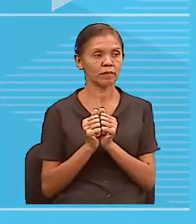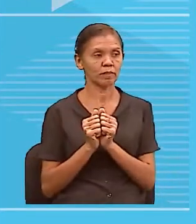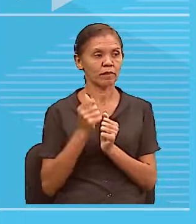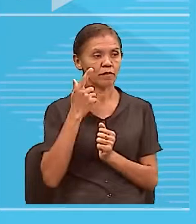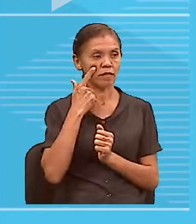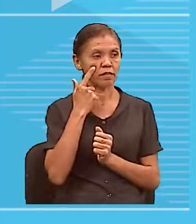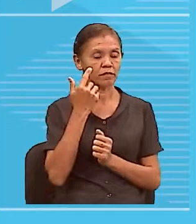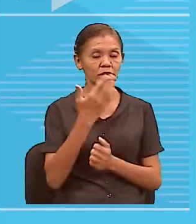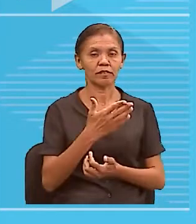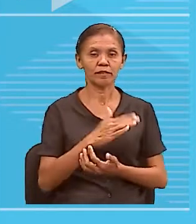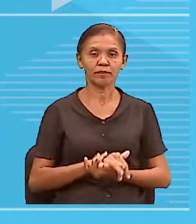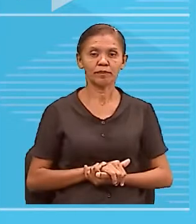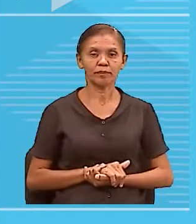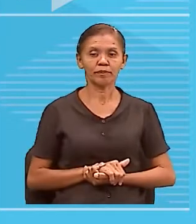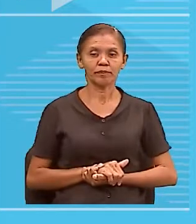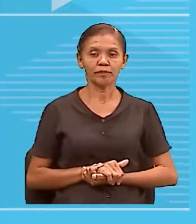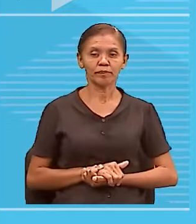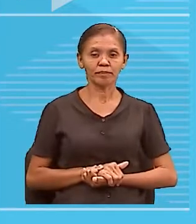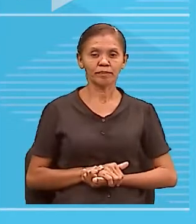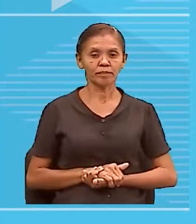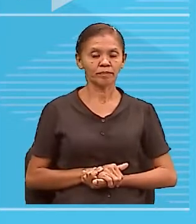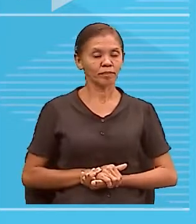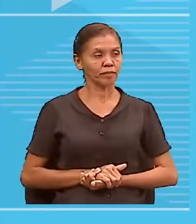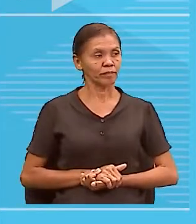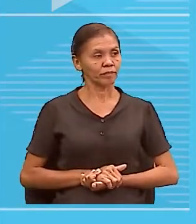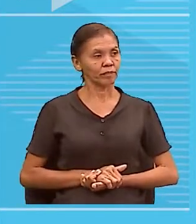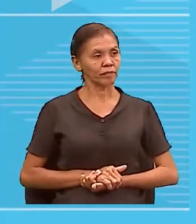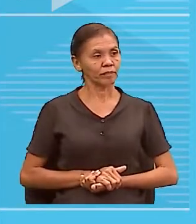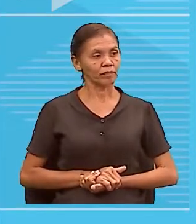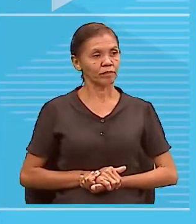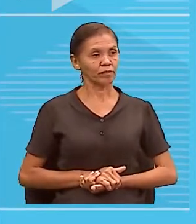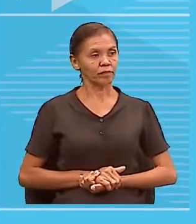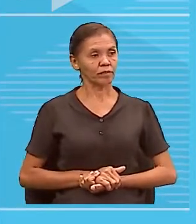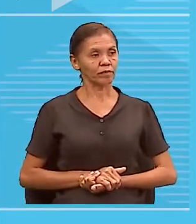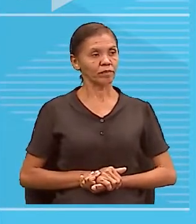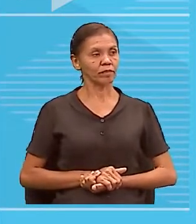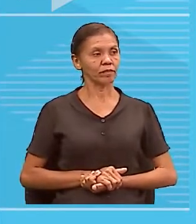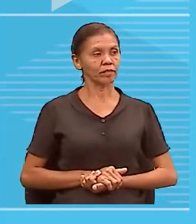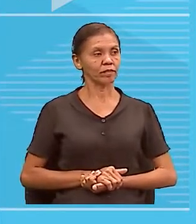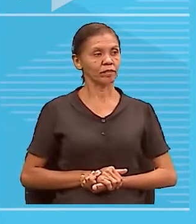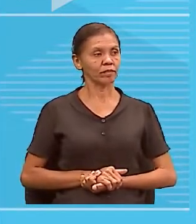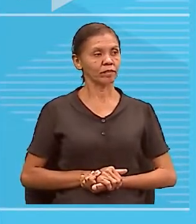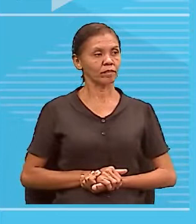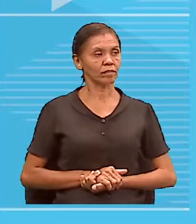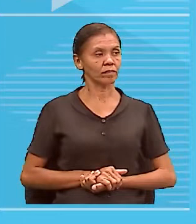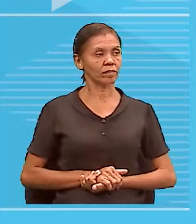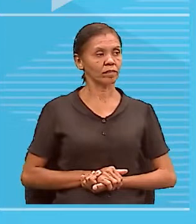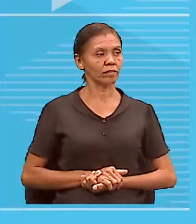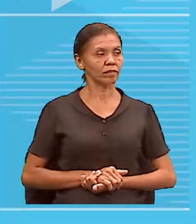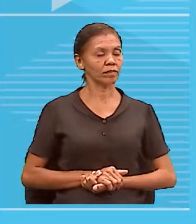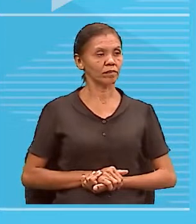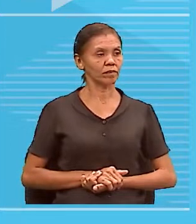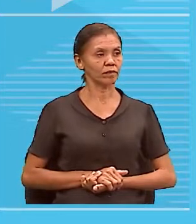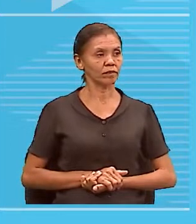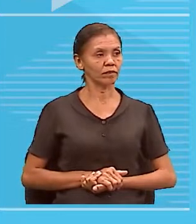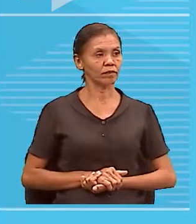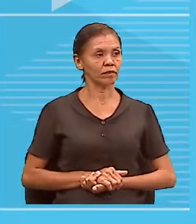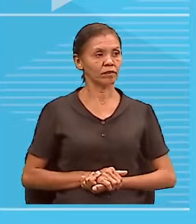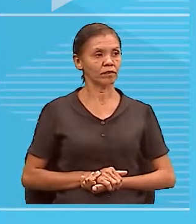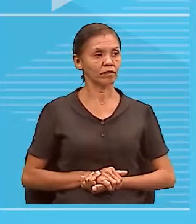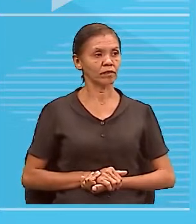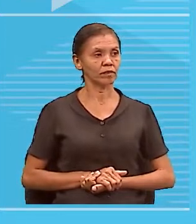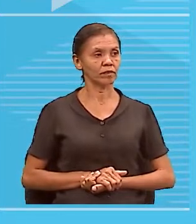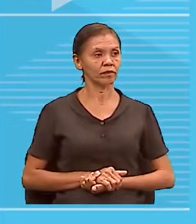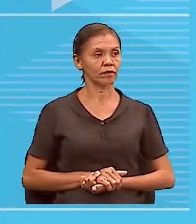amém você tá aqui para nome né Tá aqui o pronome show marcar o